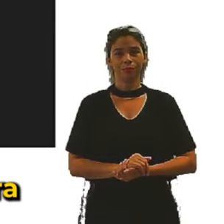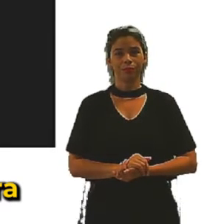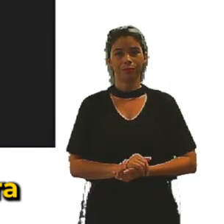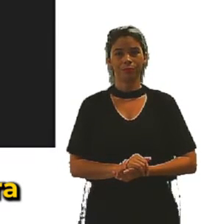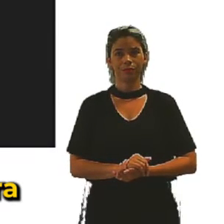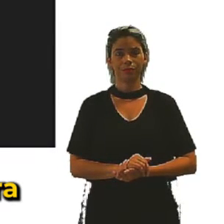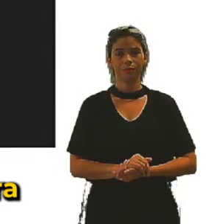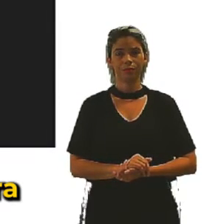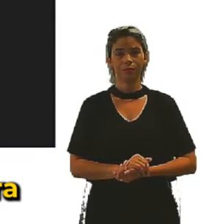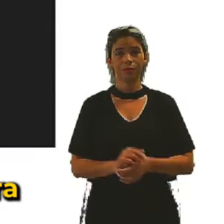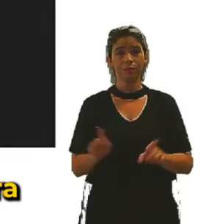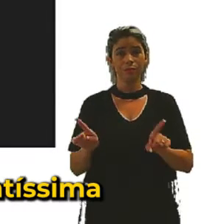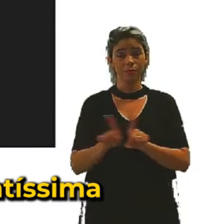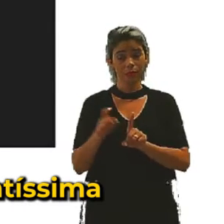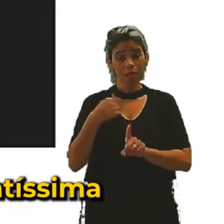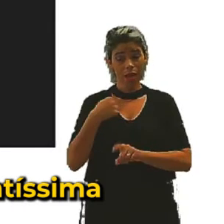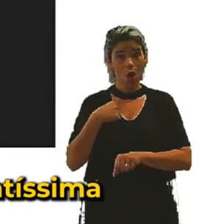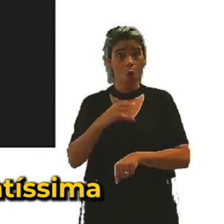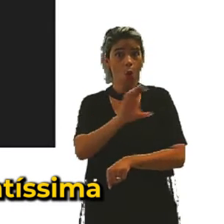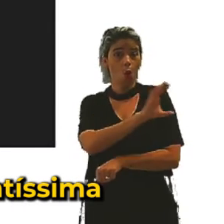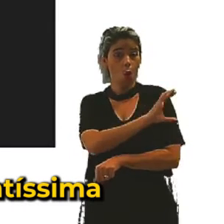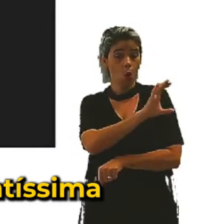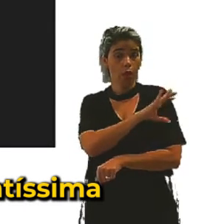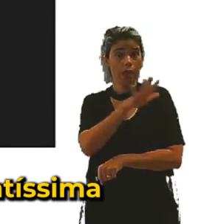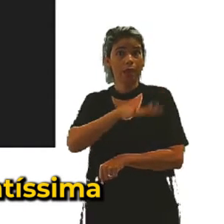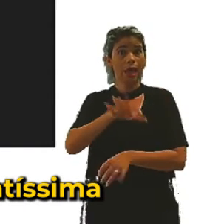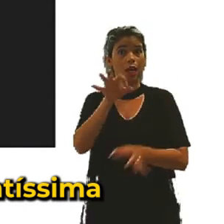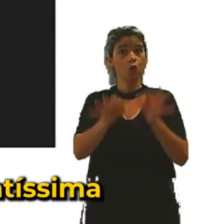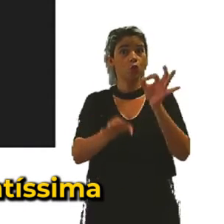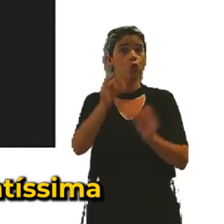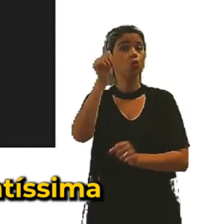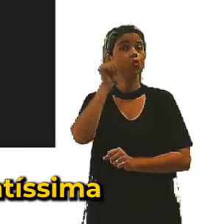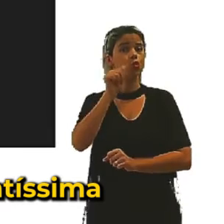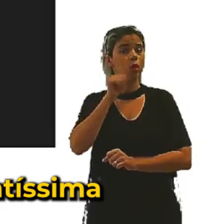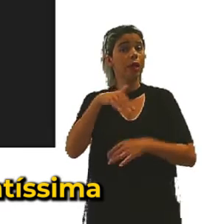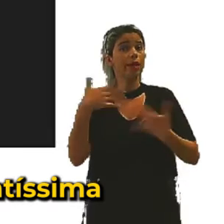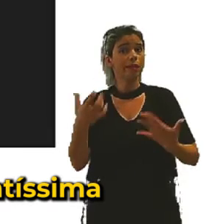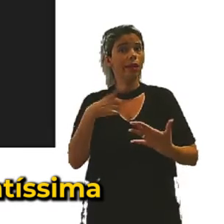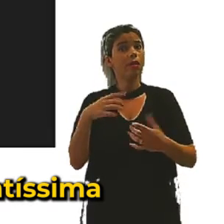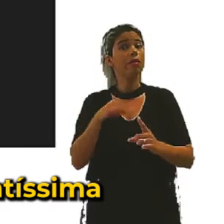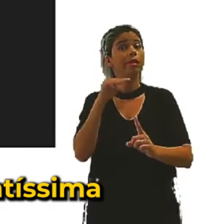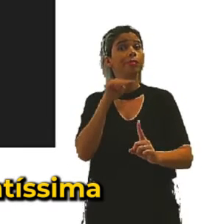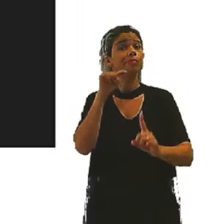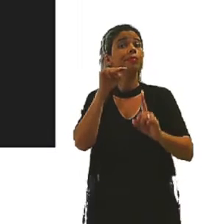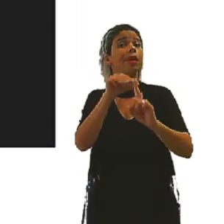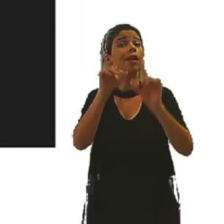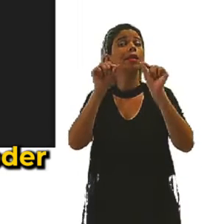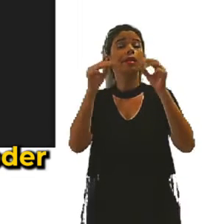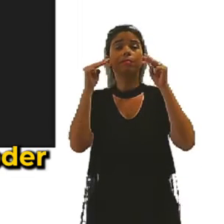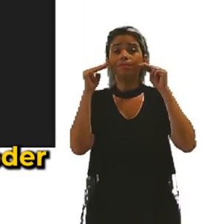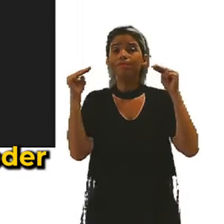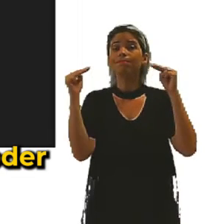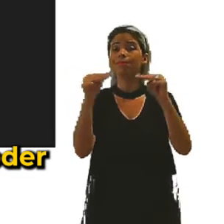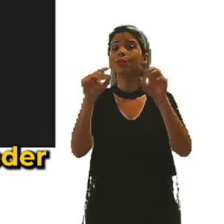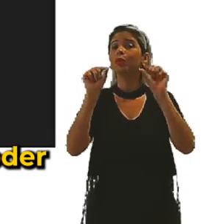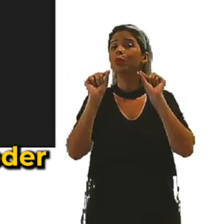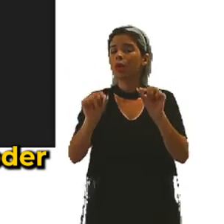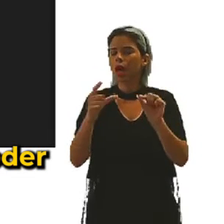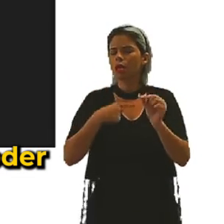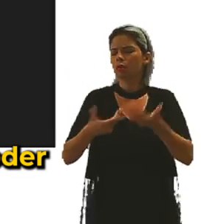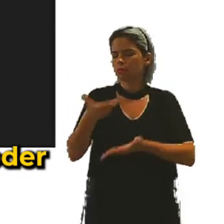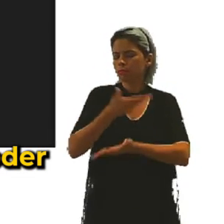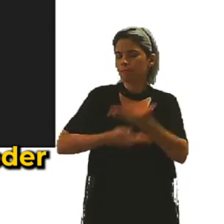Como eu já disse, eu sou coordenadora do Núcleo Judiciário da Mulher, né? Então temos essa missão também importantíssima, né? Tanto de